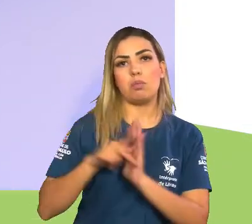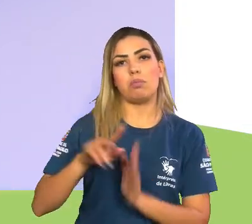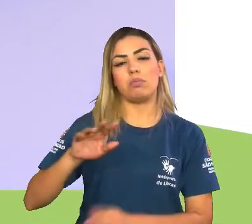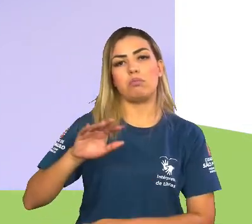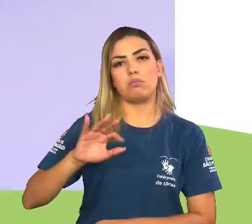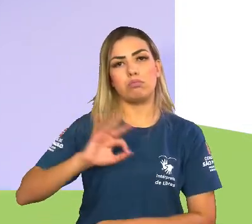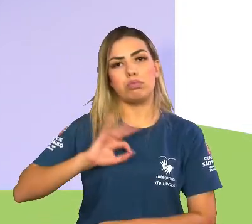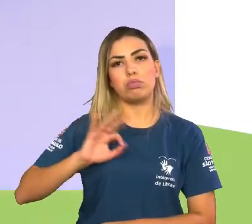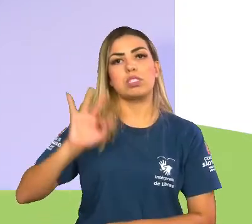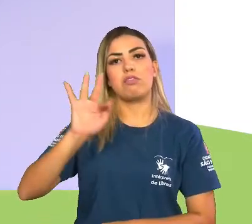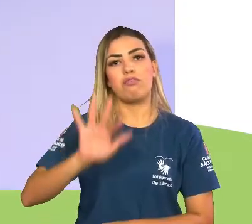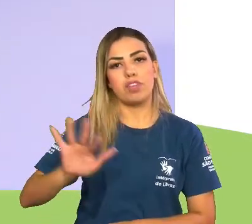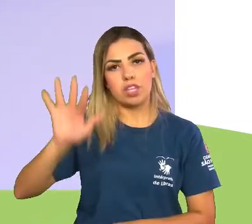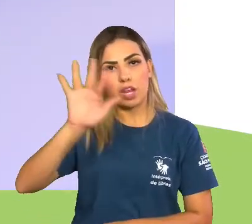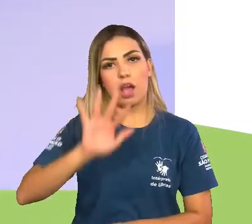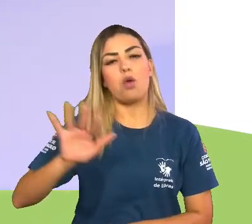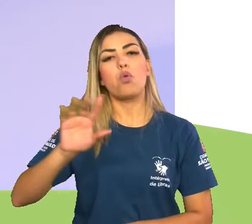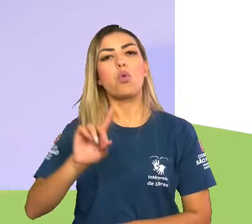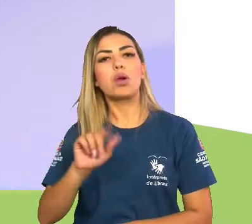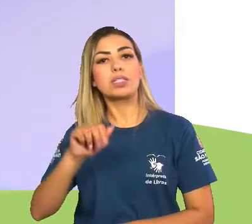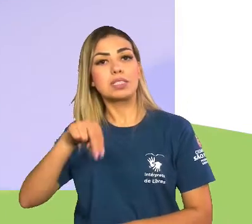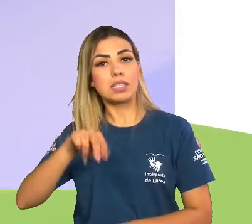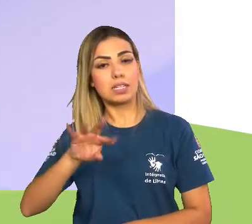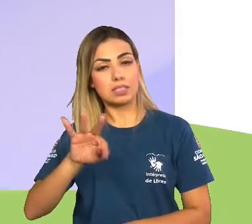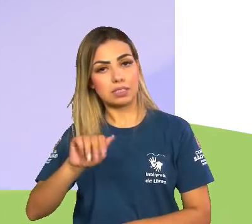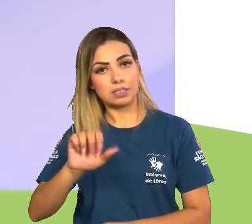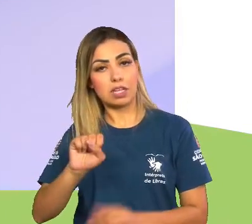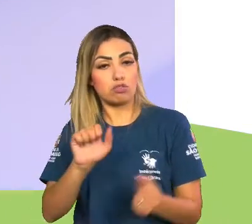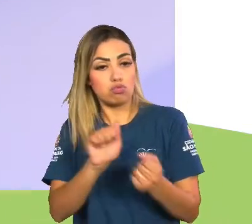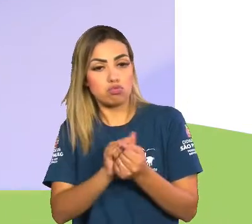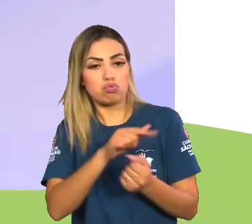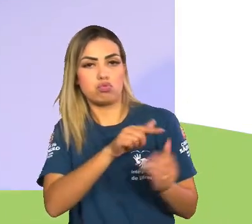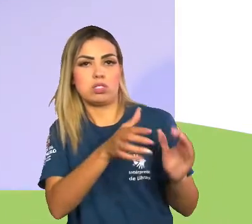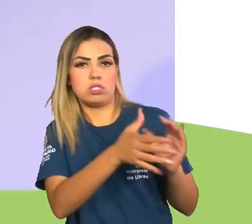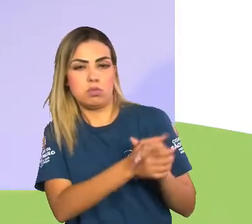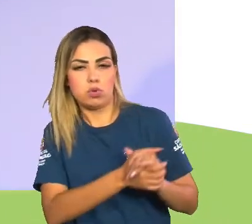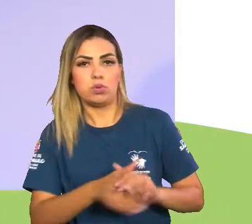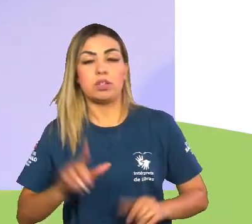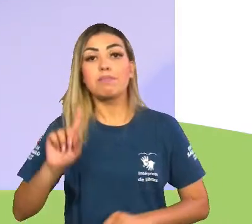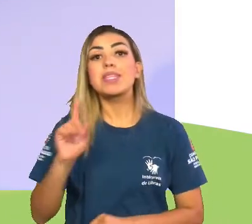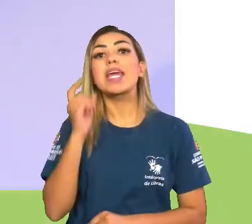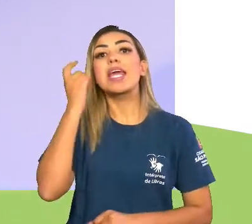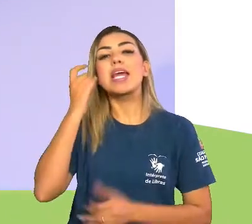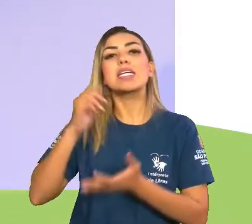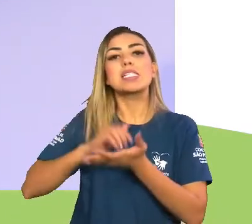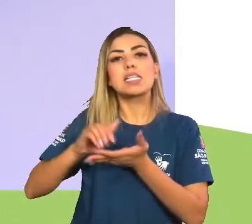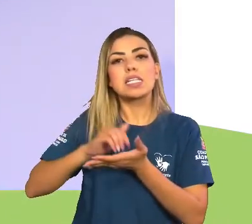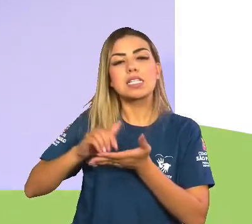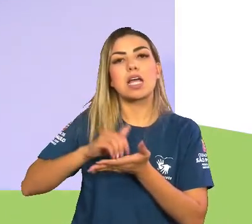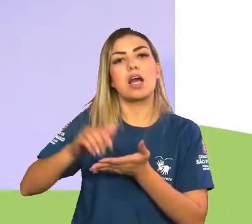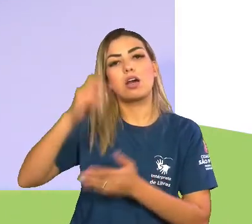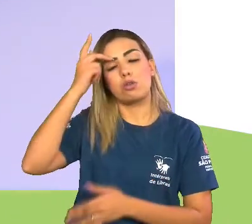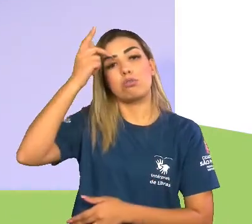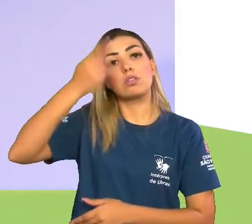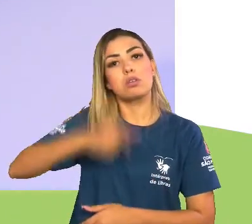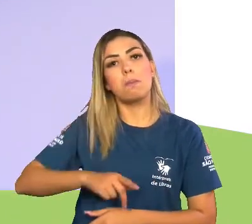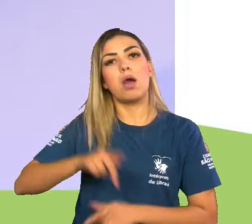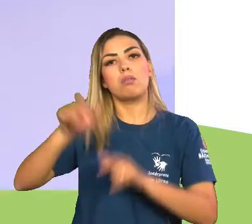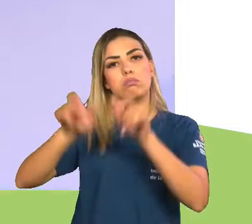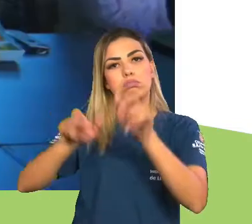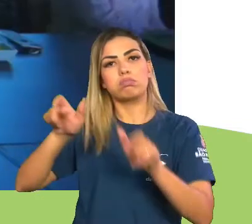Rafael Dantas e esposa. O ex-secretário municipal da Pessoa com Deficiência da cidade de São